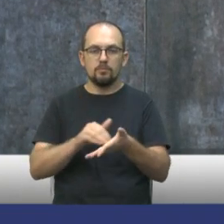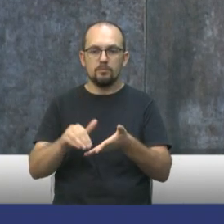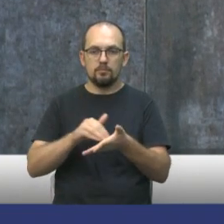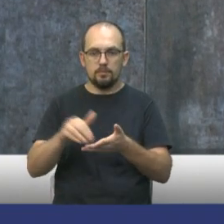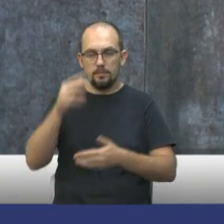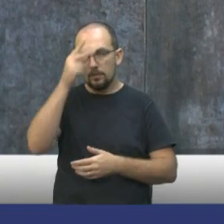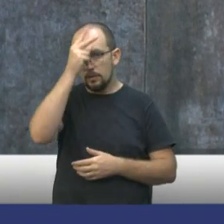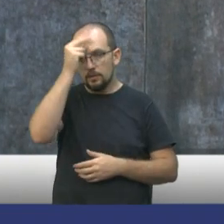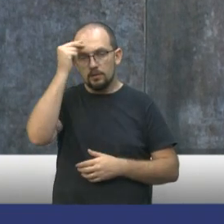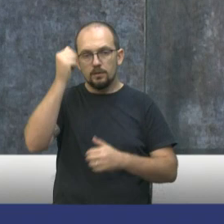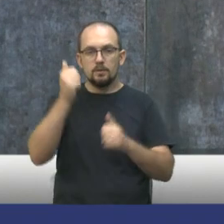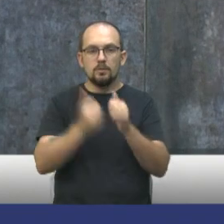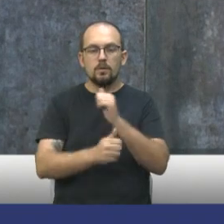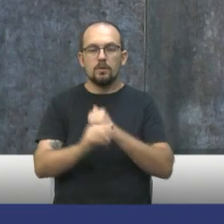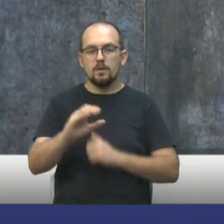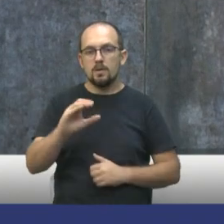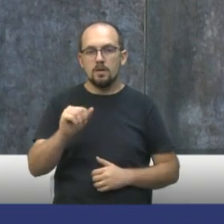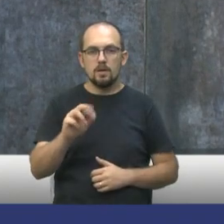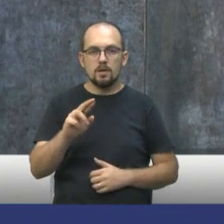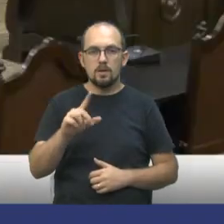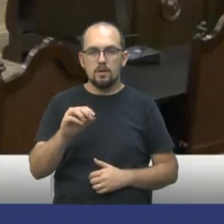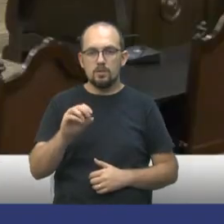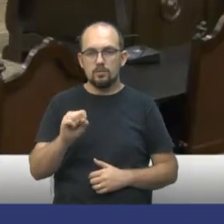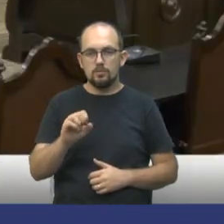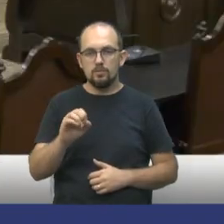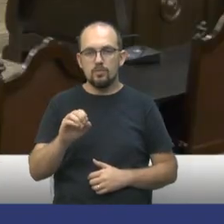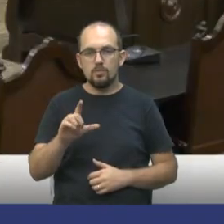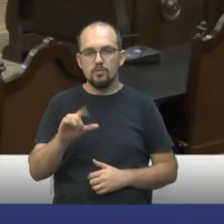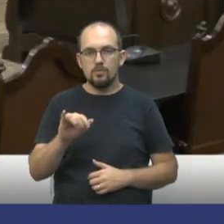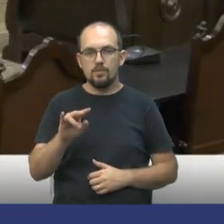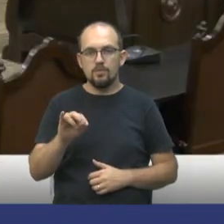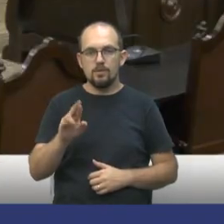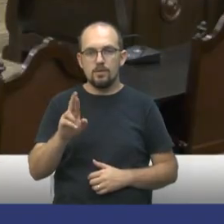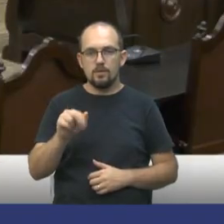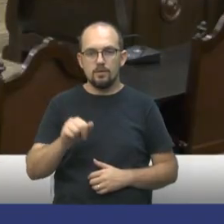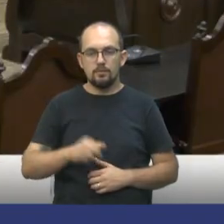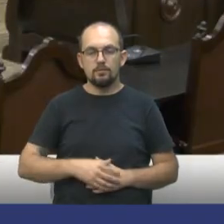de esportes, Carlos Dorizete de Oliveira.